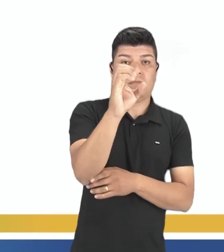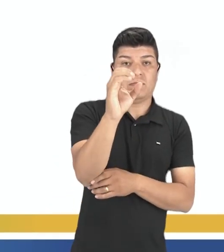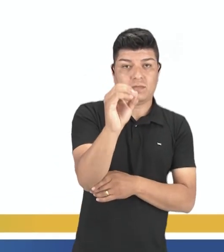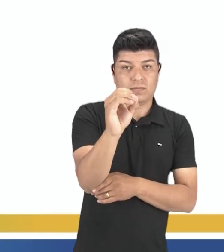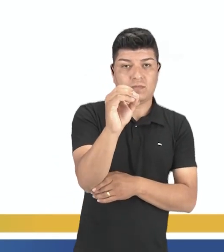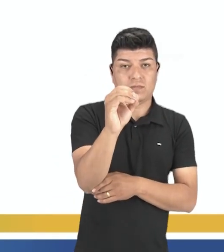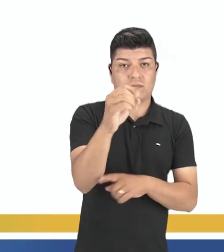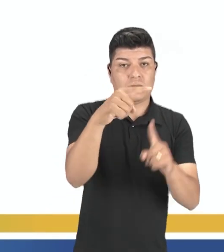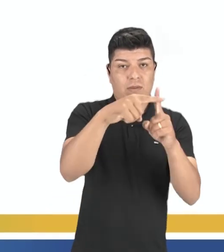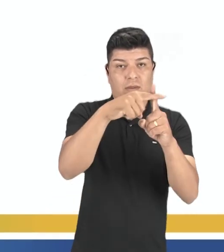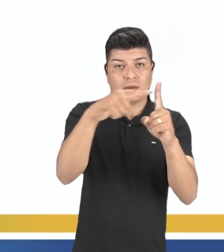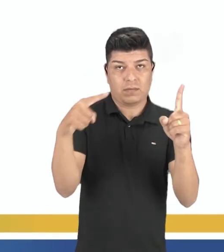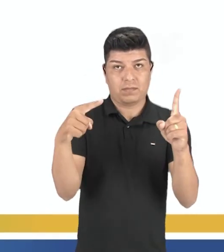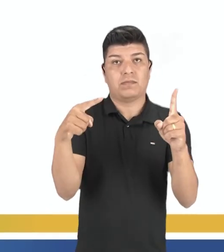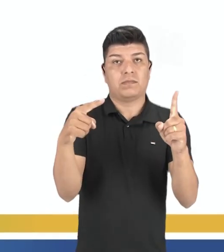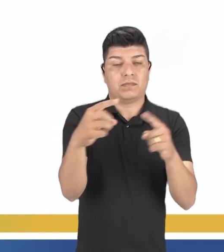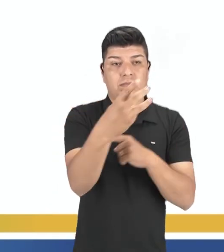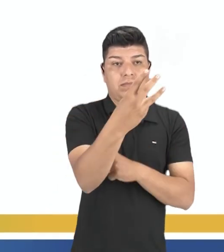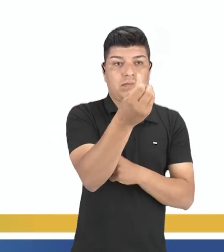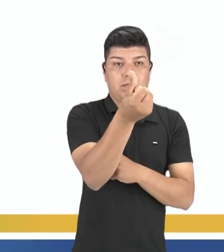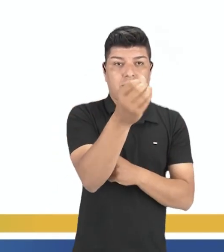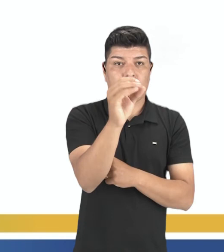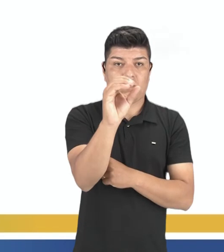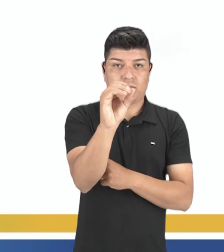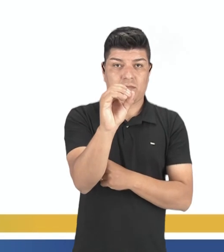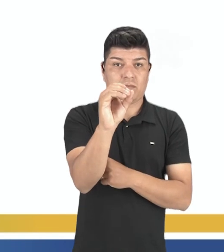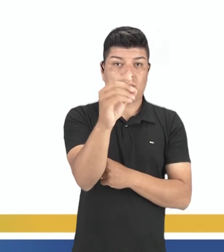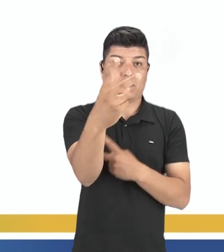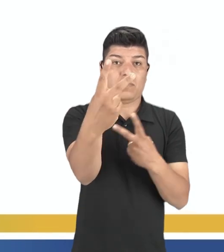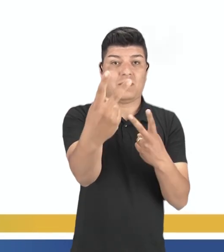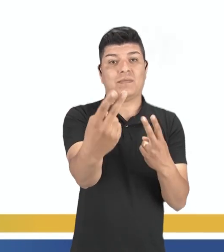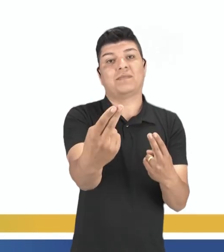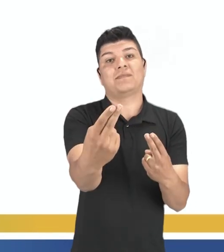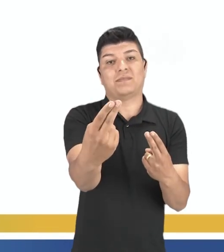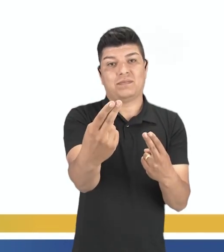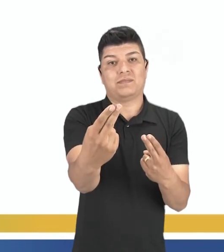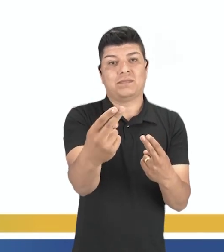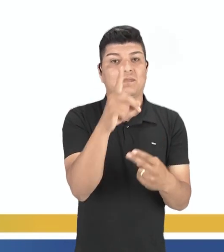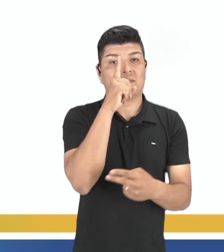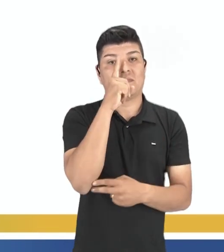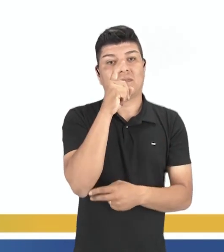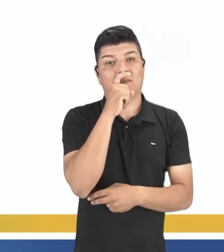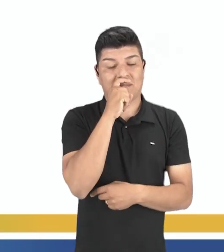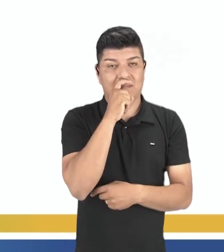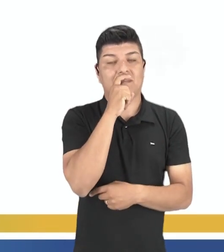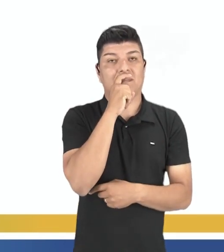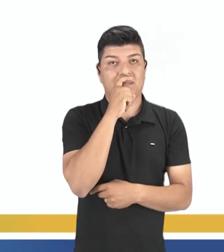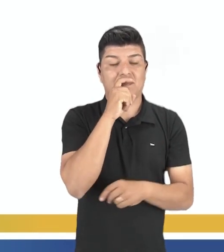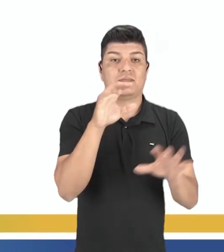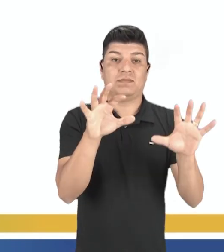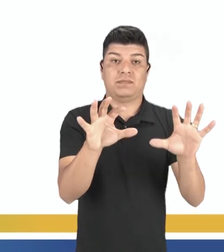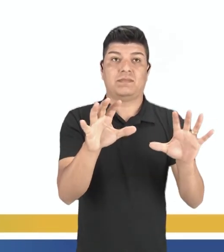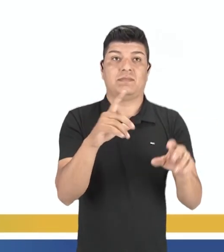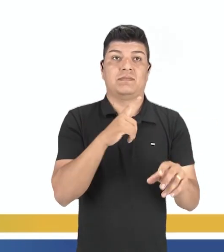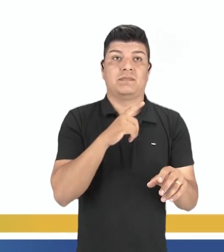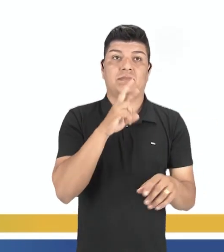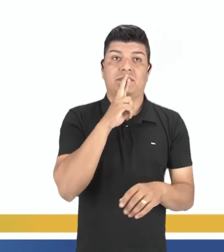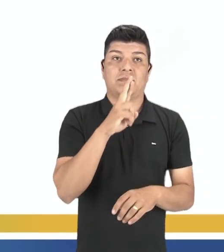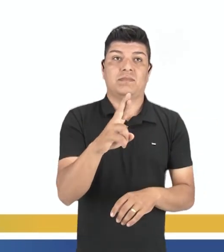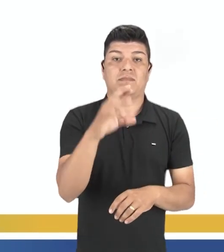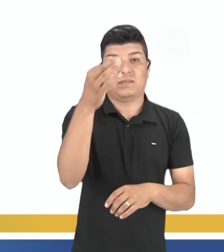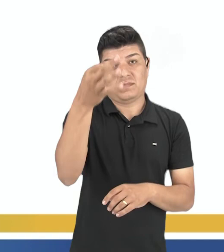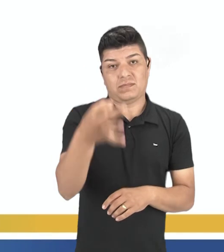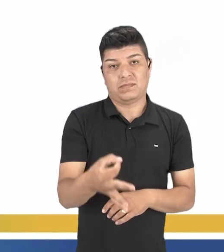seja, a metade dos 360, eles vão ser exatamente igual aos pais, né? Nesse caso, nós temos a